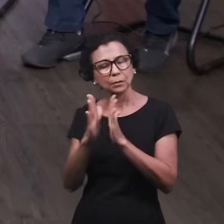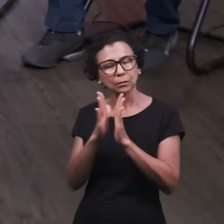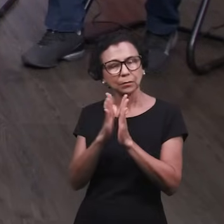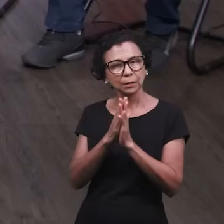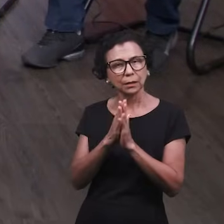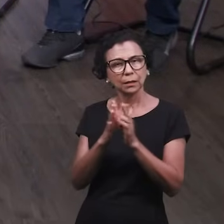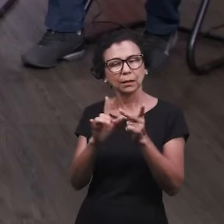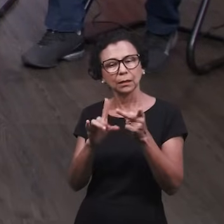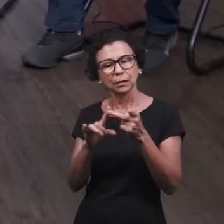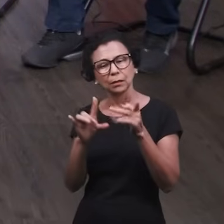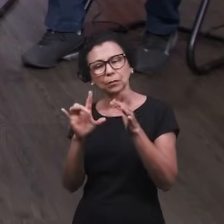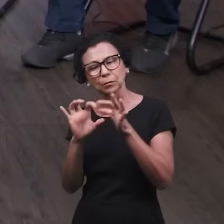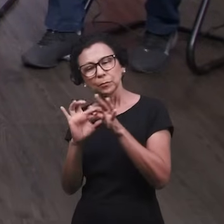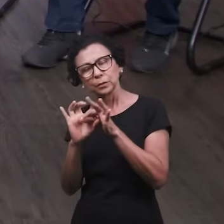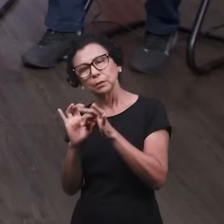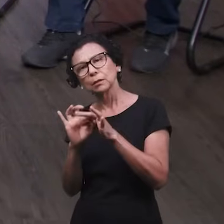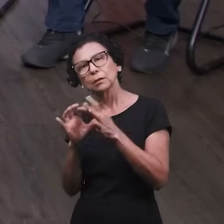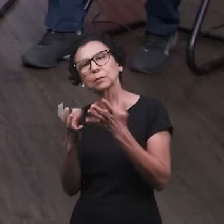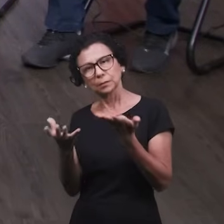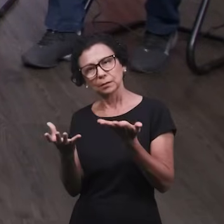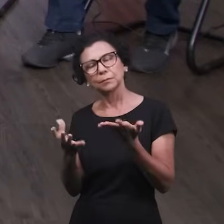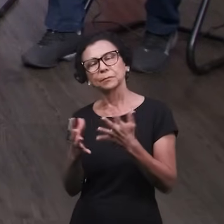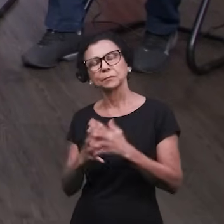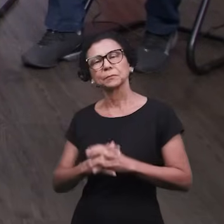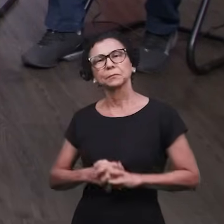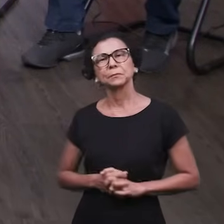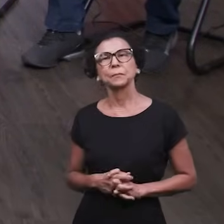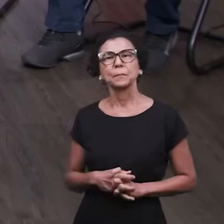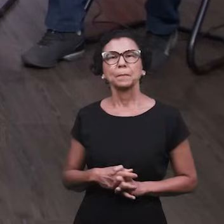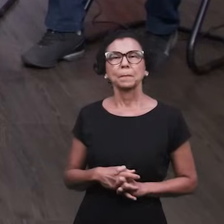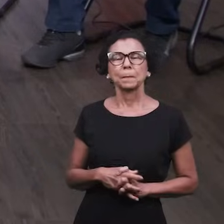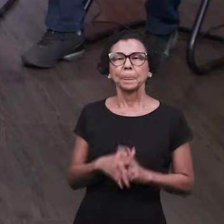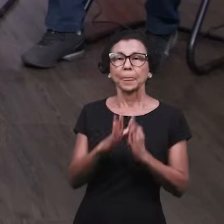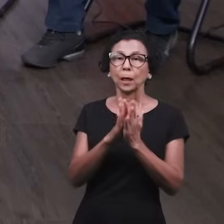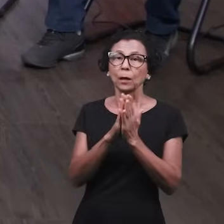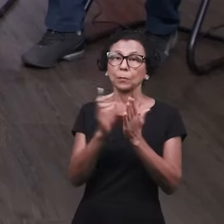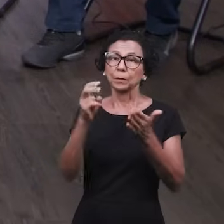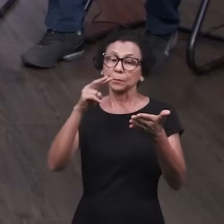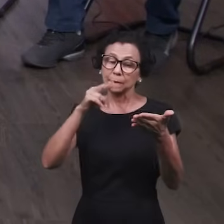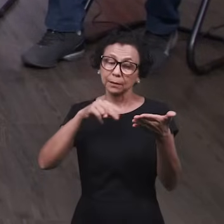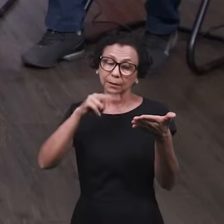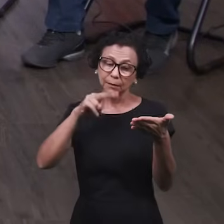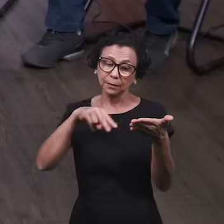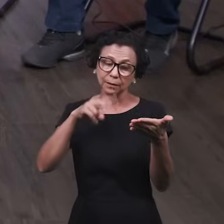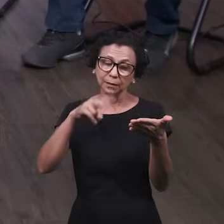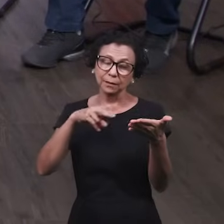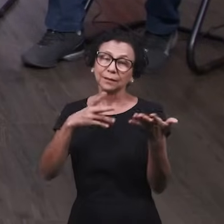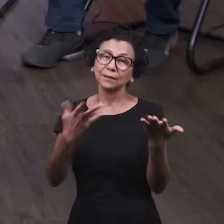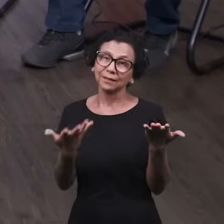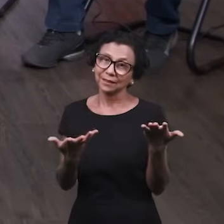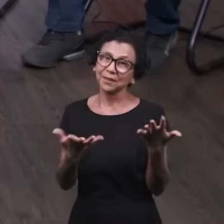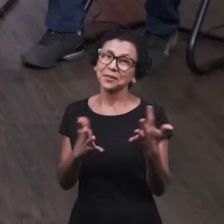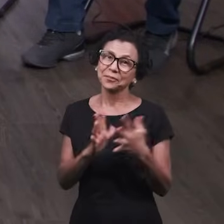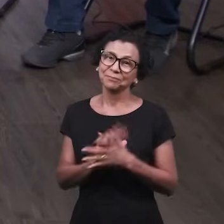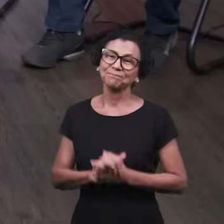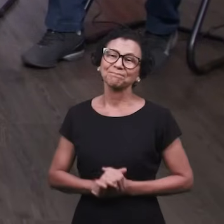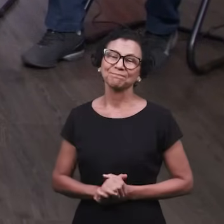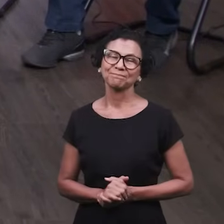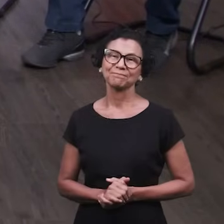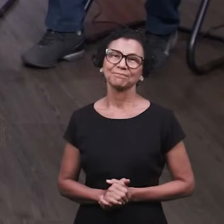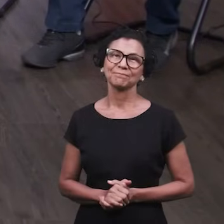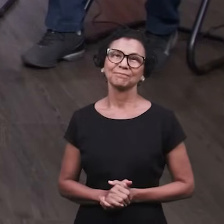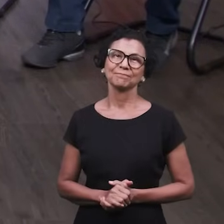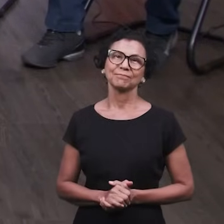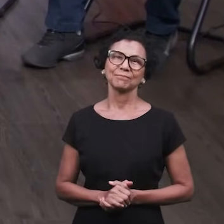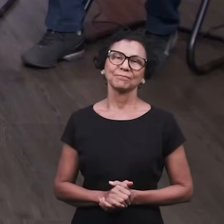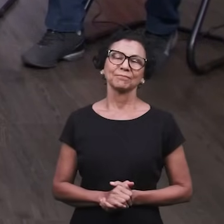fazer oração, né? Poder orar ao Senhor, também a leitura, meditar na palavra. Que é uma intimidade ali antes.